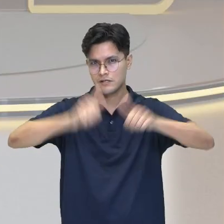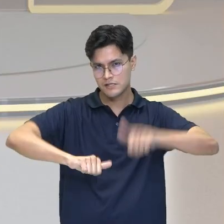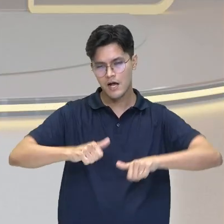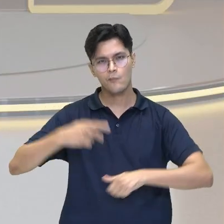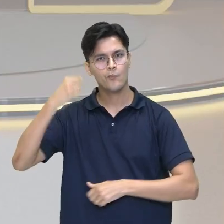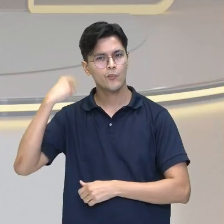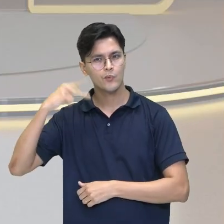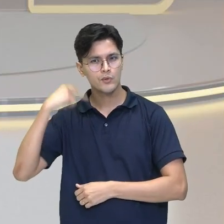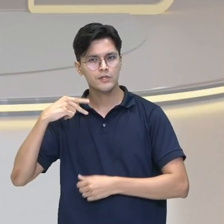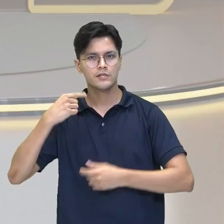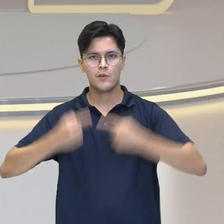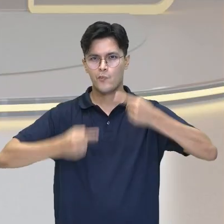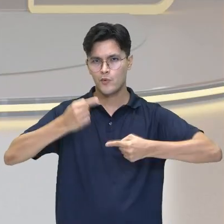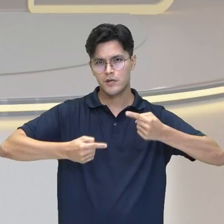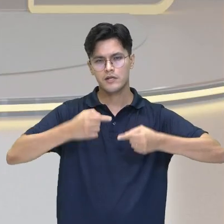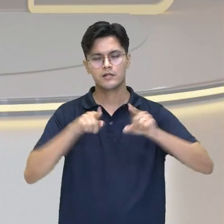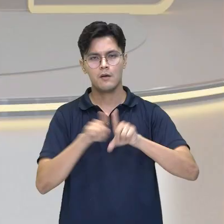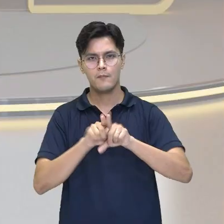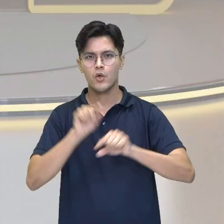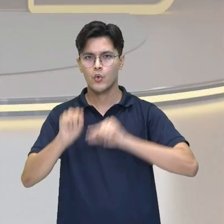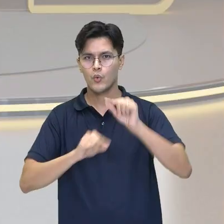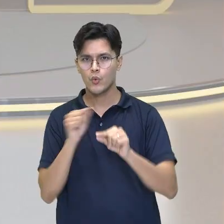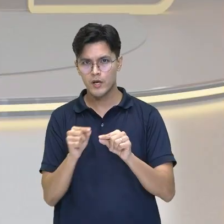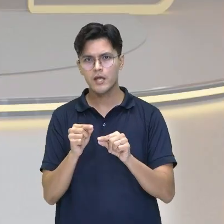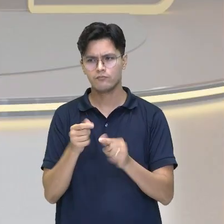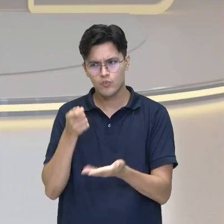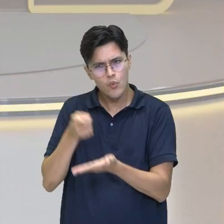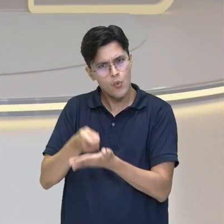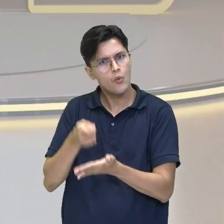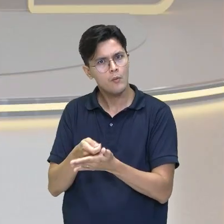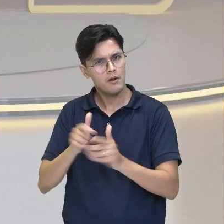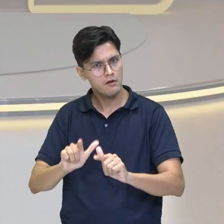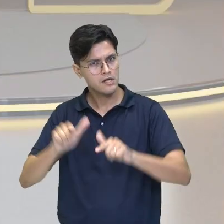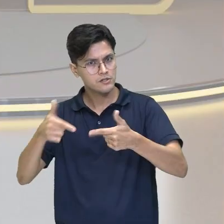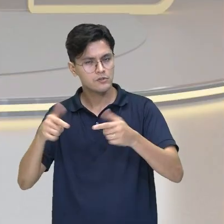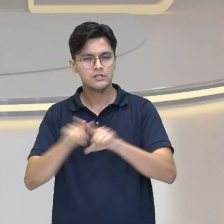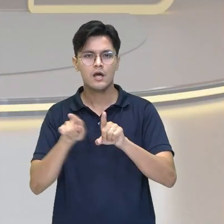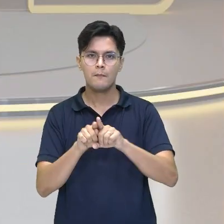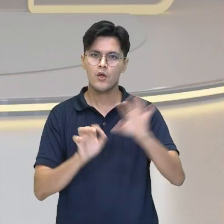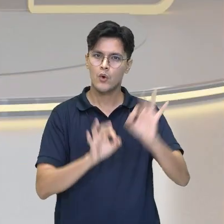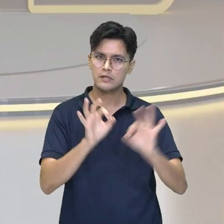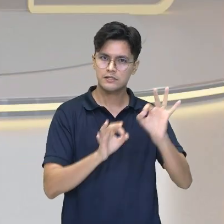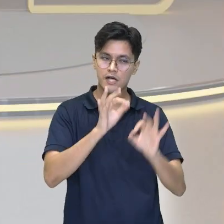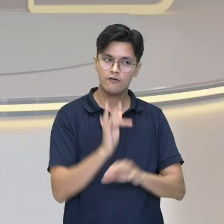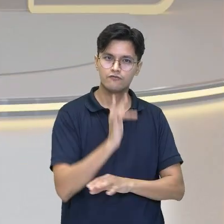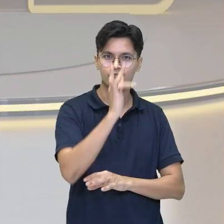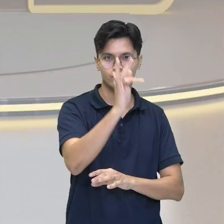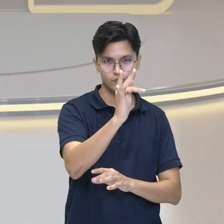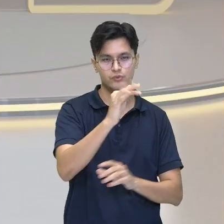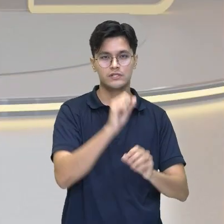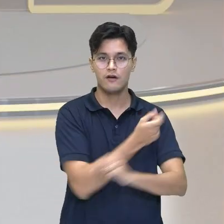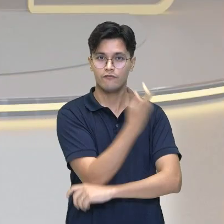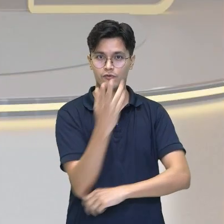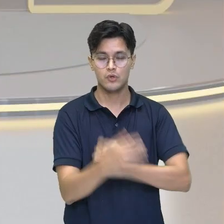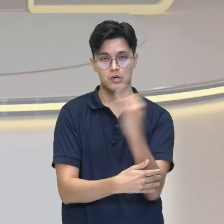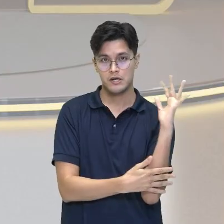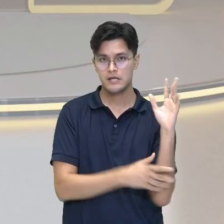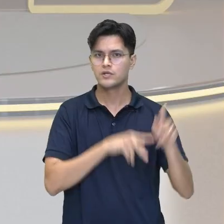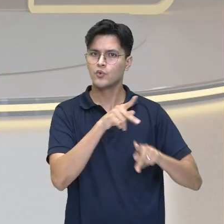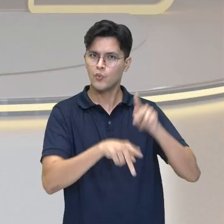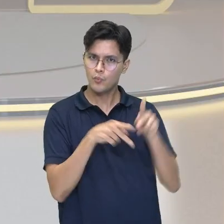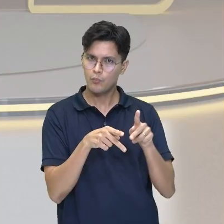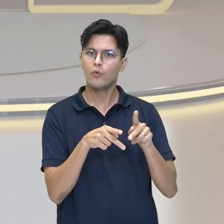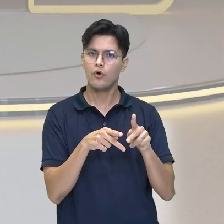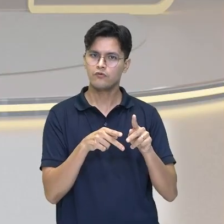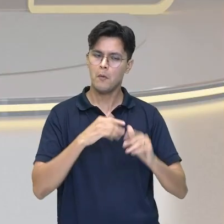ações e, o mais importante, planejar um futuro onde a floresta e seus povos possam prosperar. Isso. Então, a